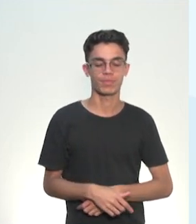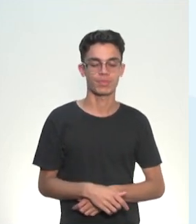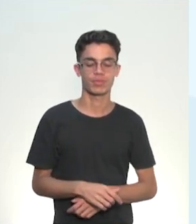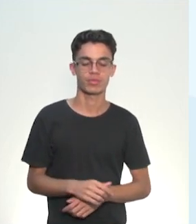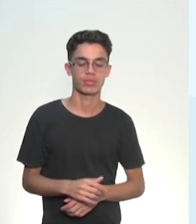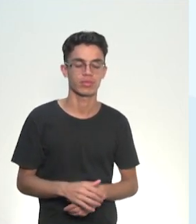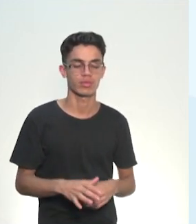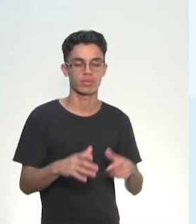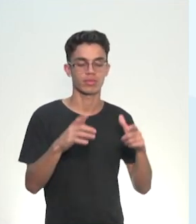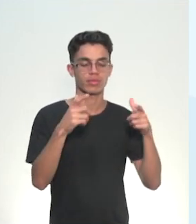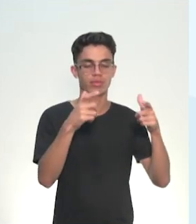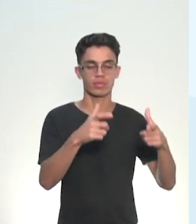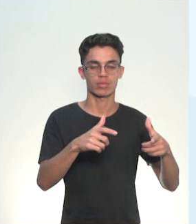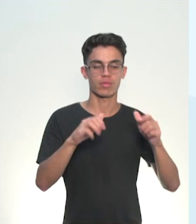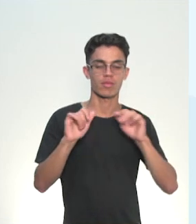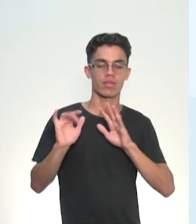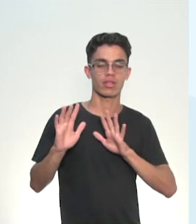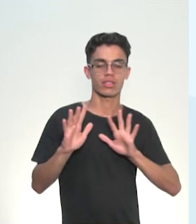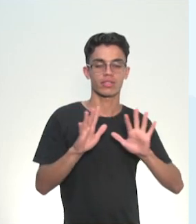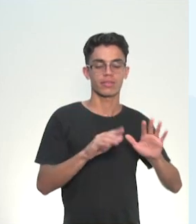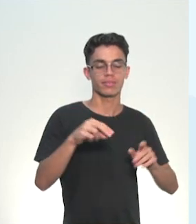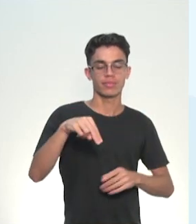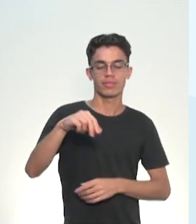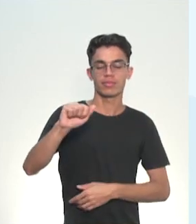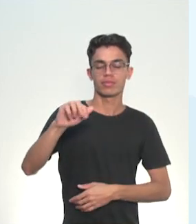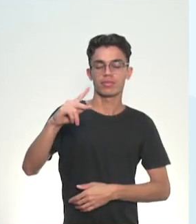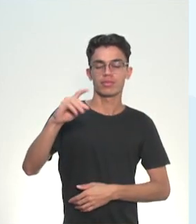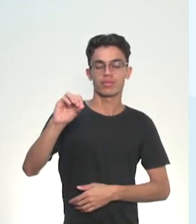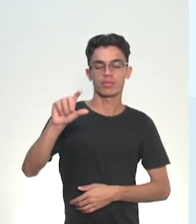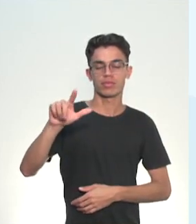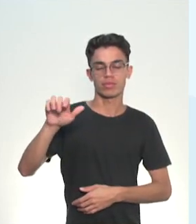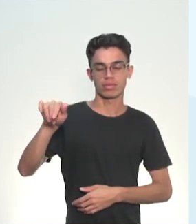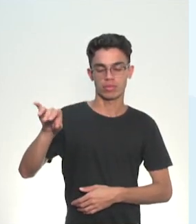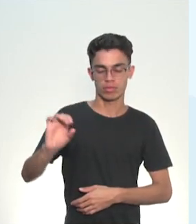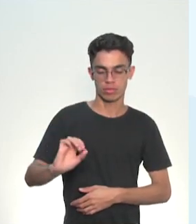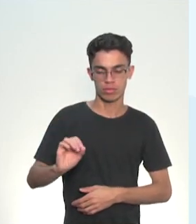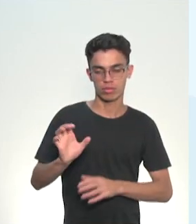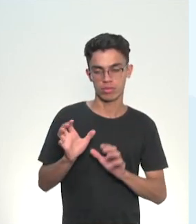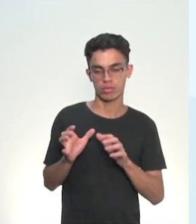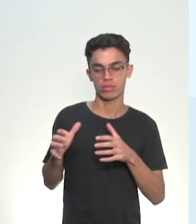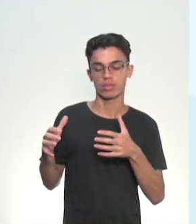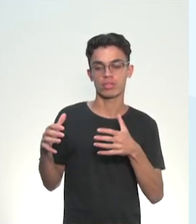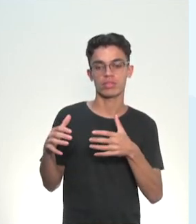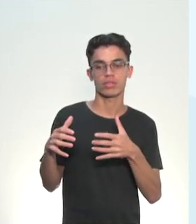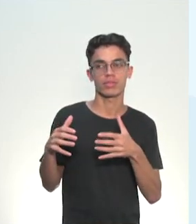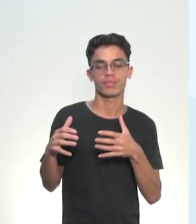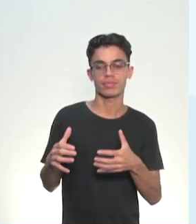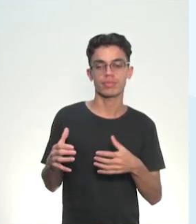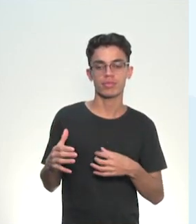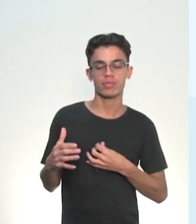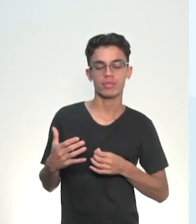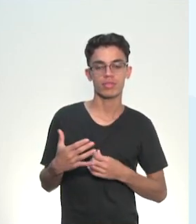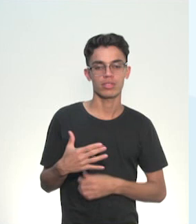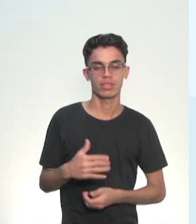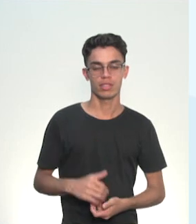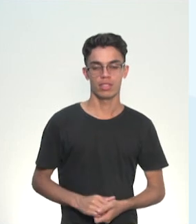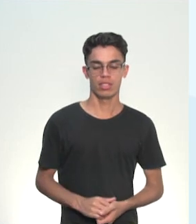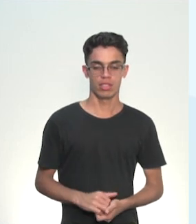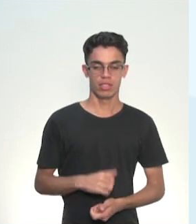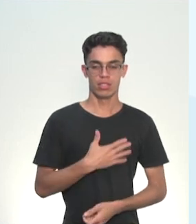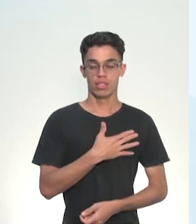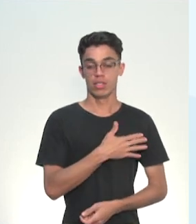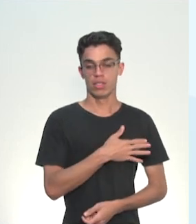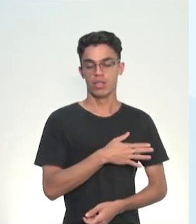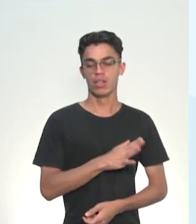invasões napoleônicas teve grande influência, os criollos, que era aquele grupo que não estava satisfeito ali com a situação